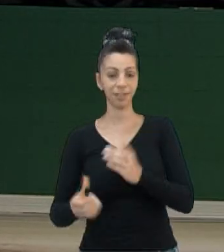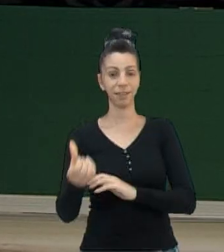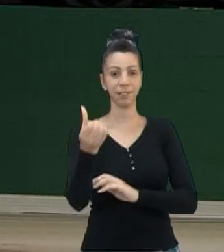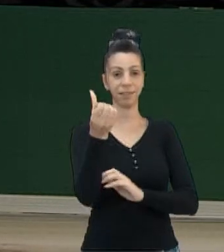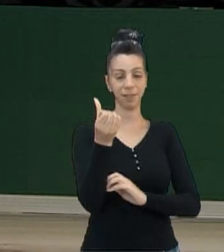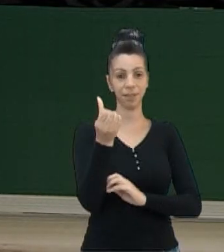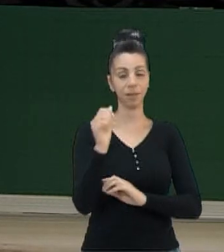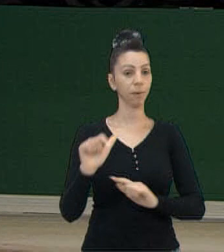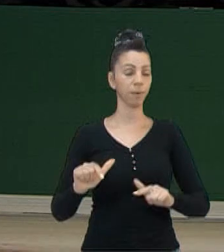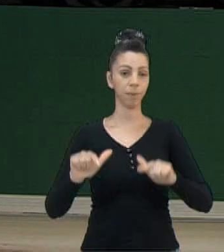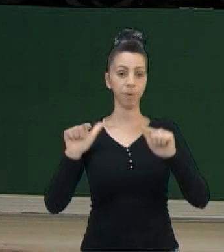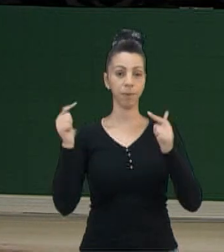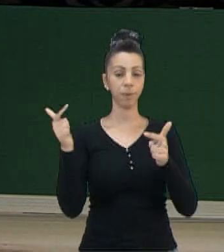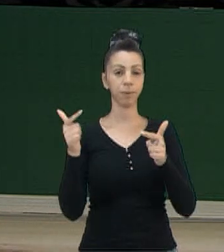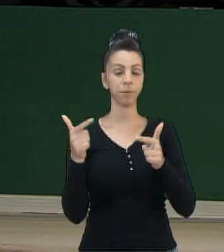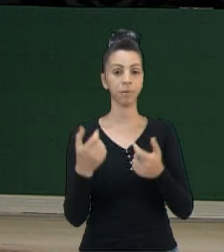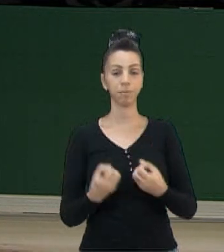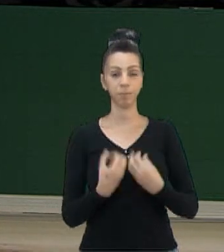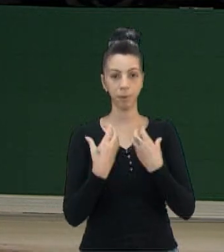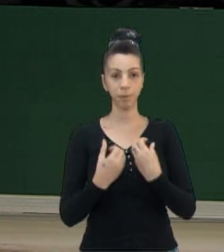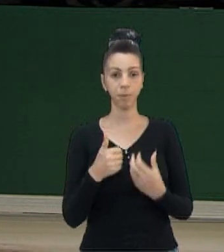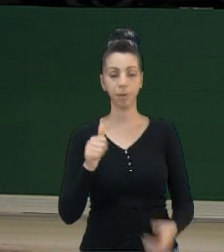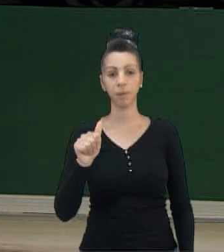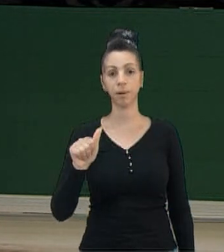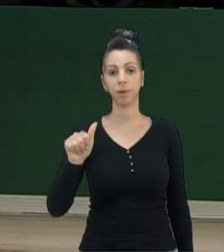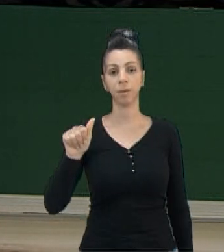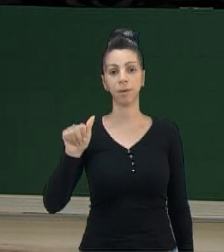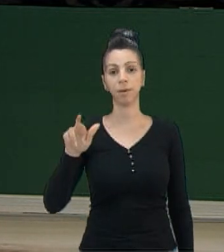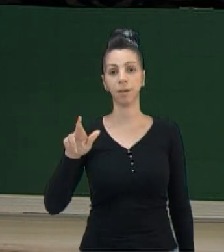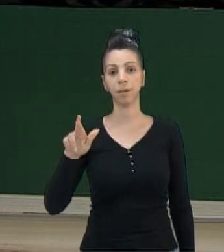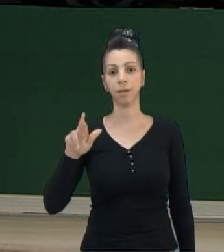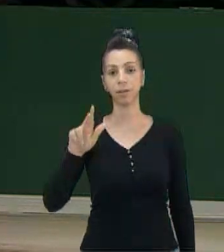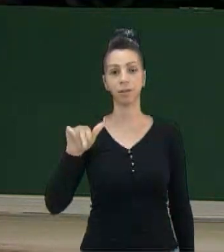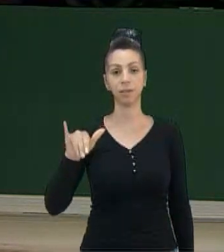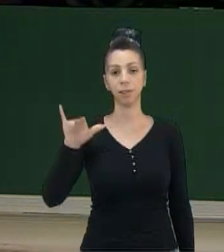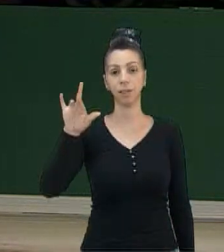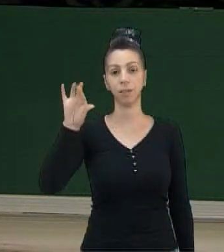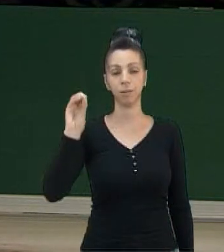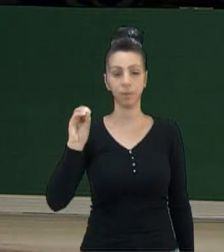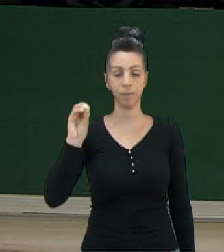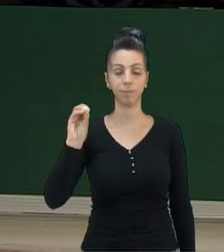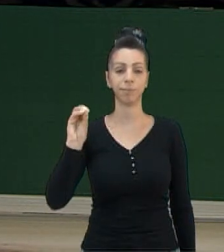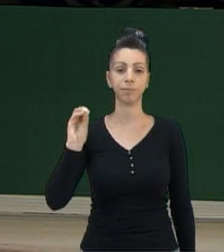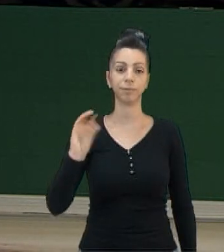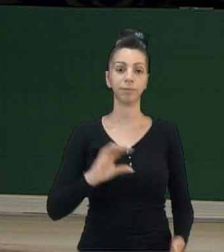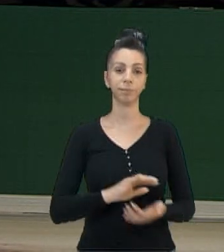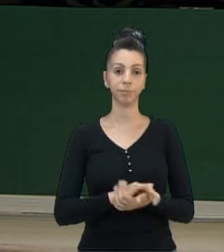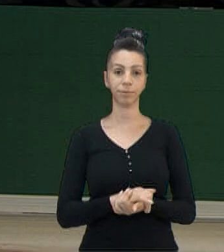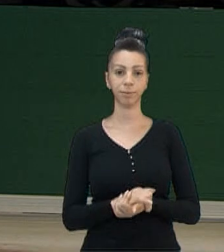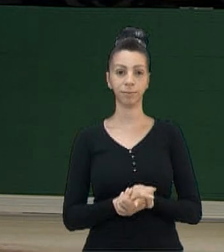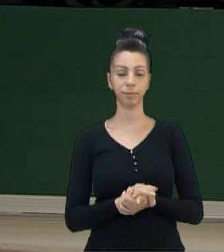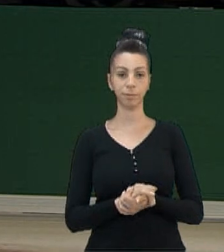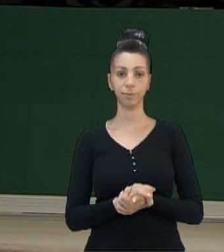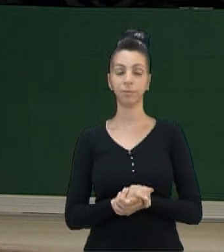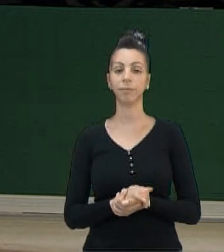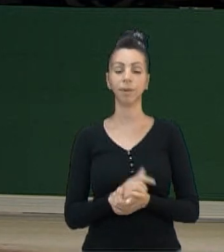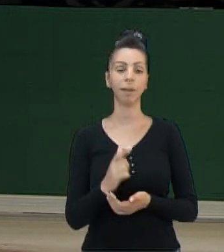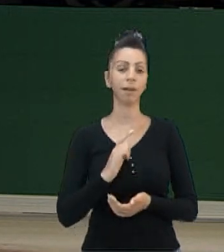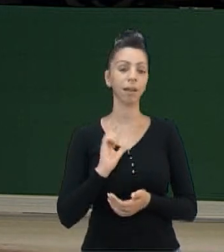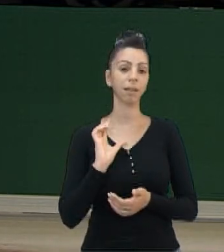poema, outro poema do Arzílio. Esse poema eu retirei, tem algumas coisas dentro do Facebook